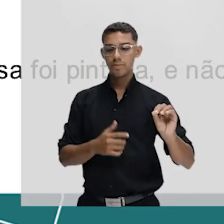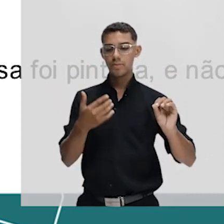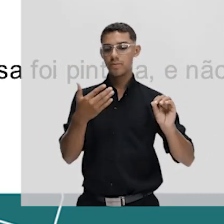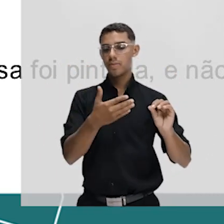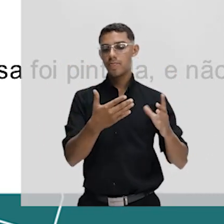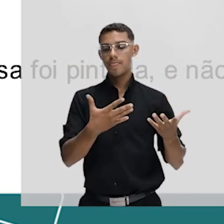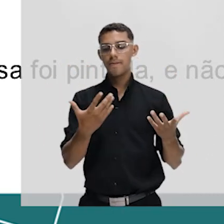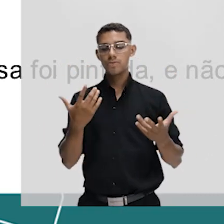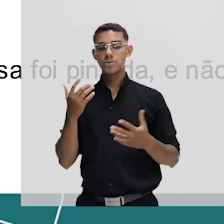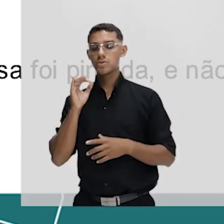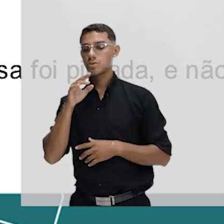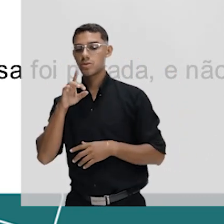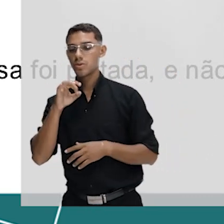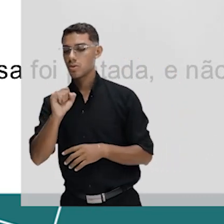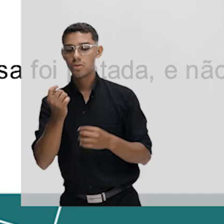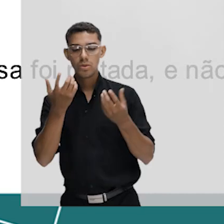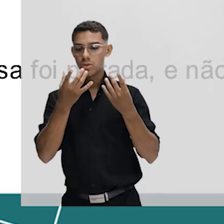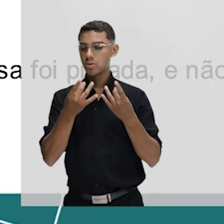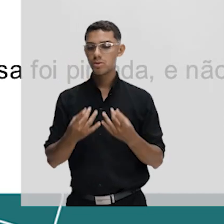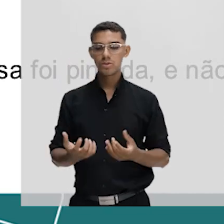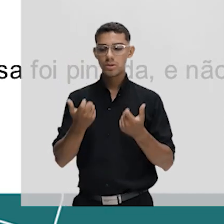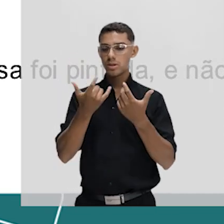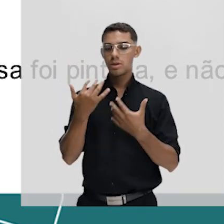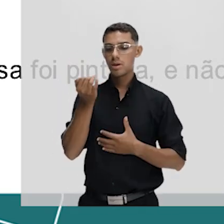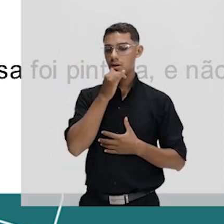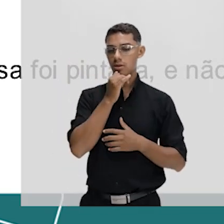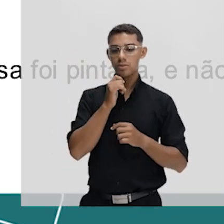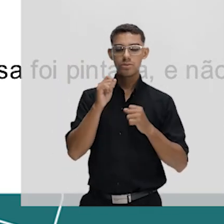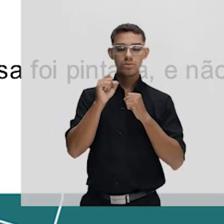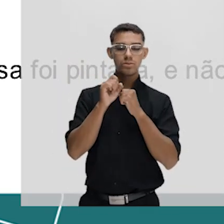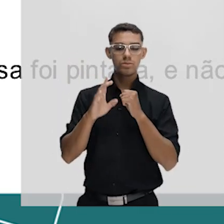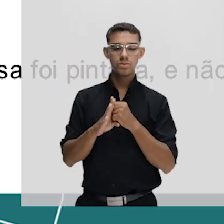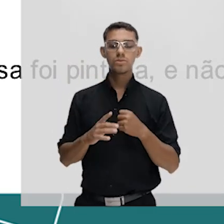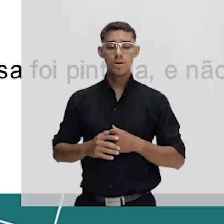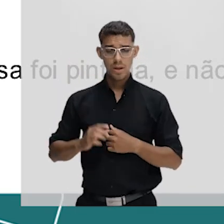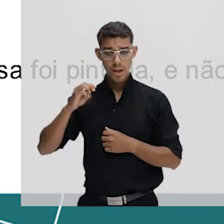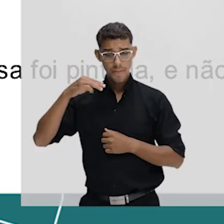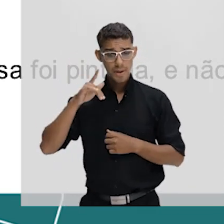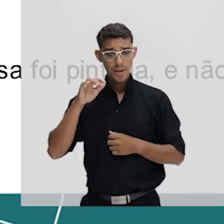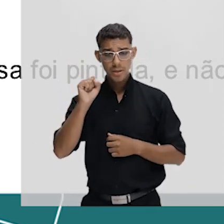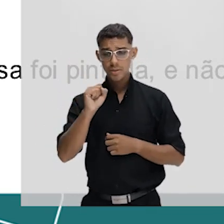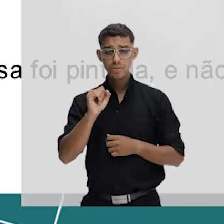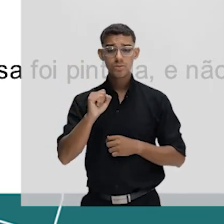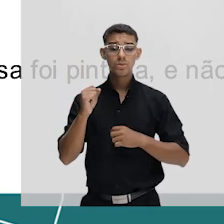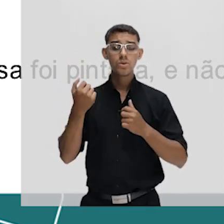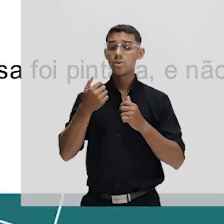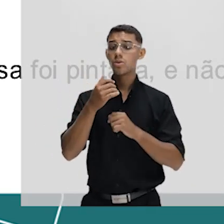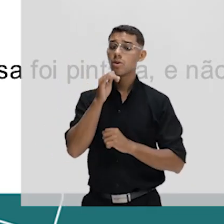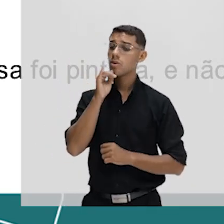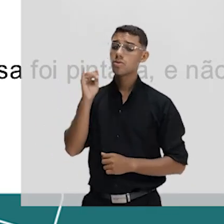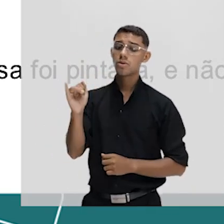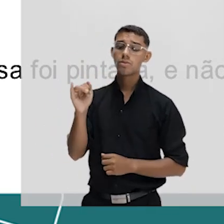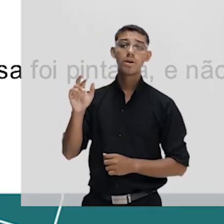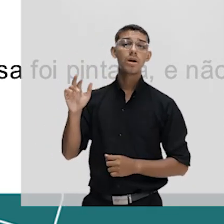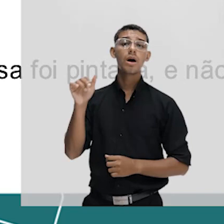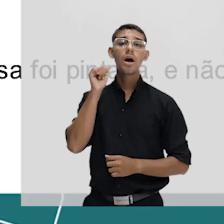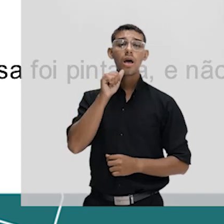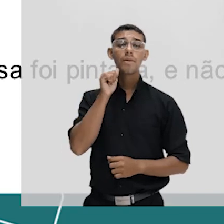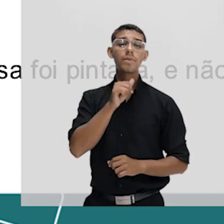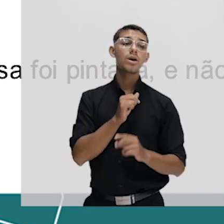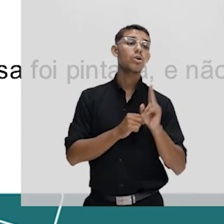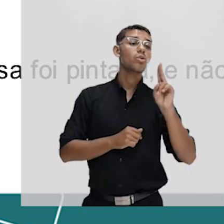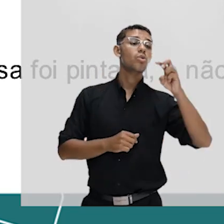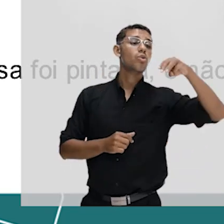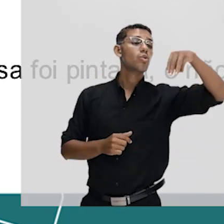né, com mais precisão os substantivos. Exemplo, Maria Júlia contou para a irmã uma história. Né? No